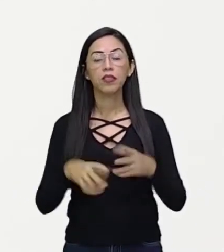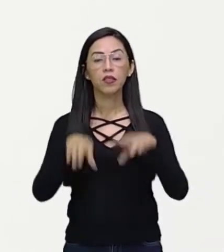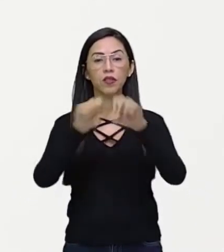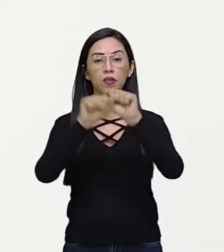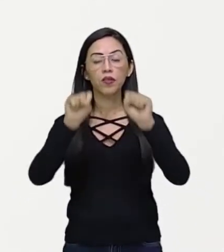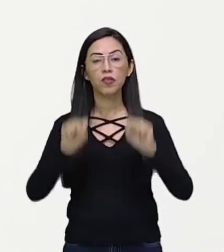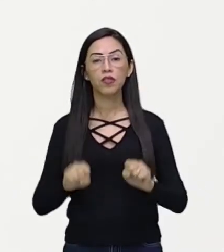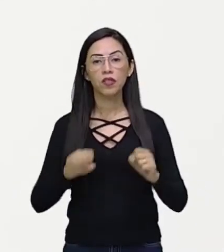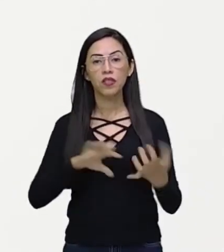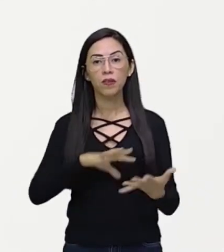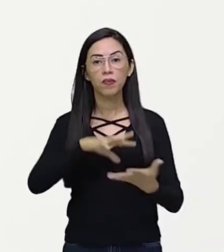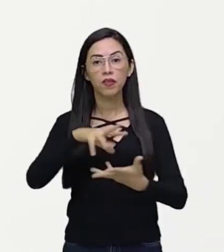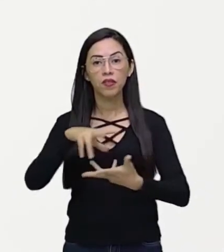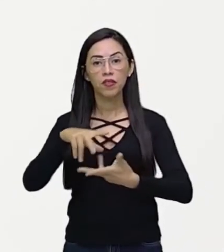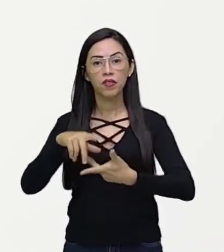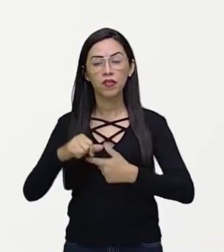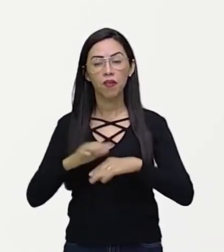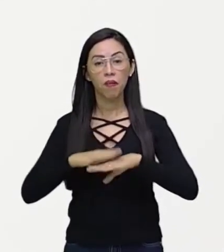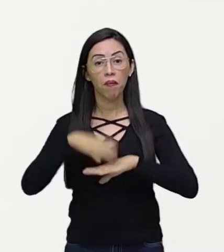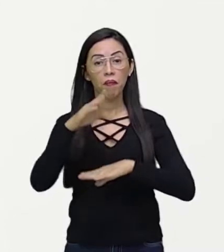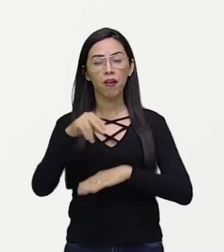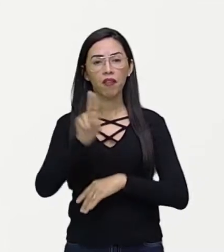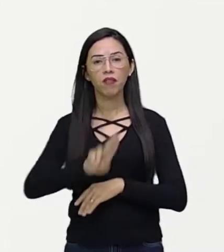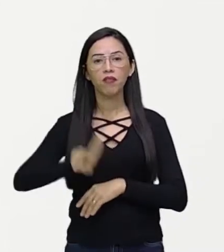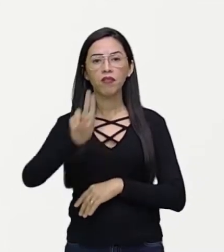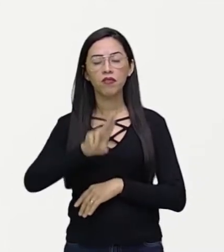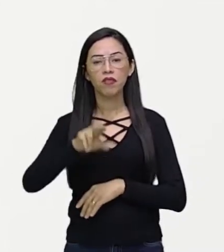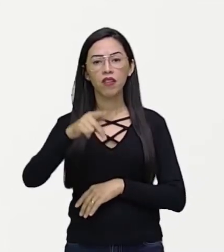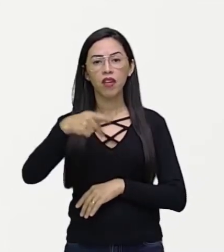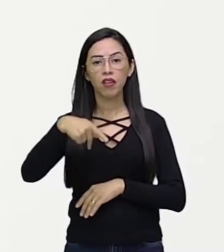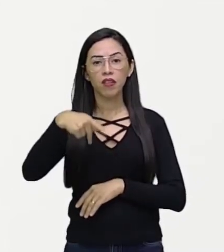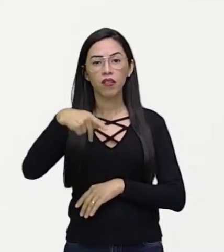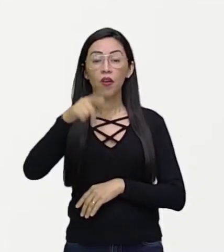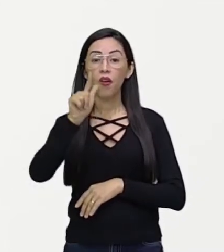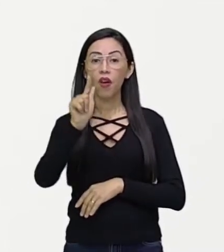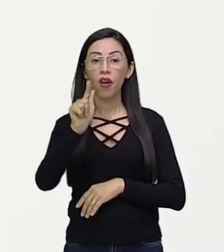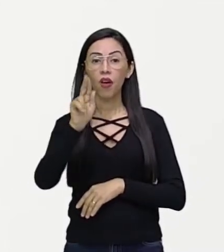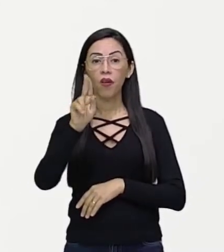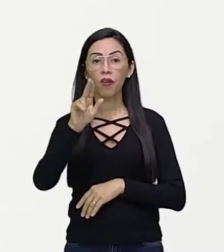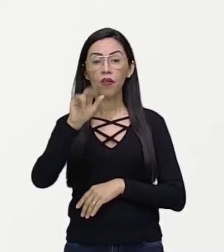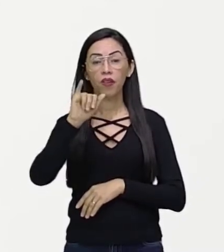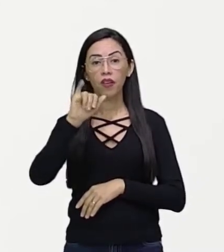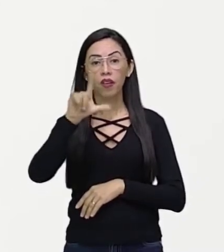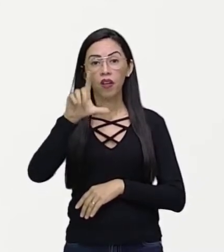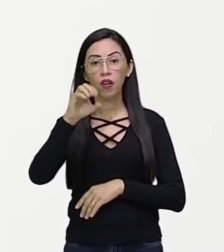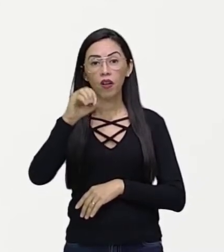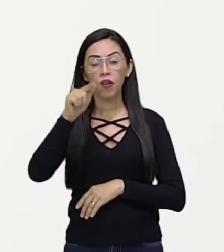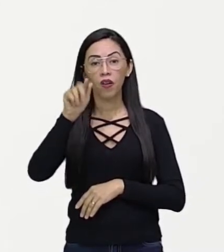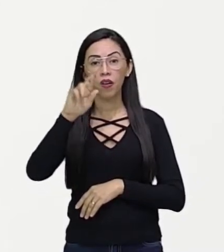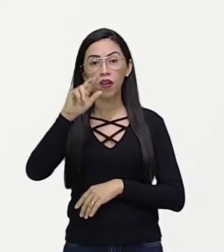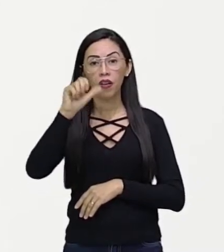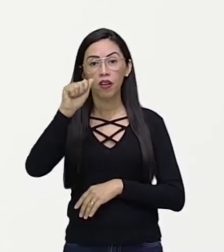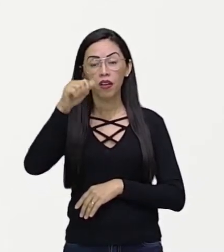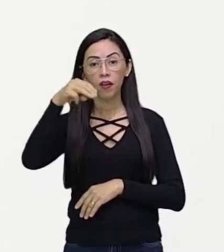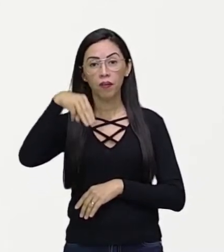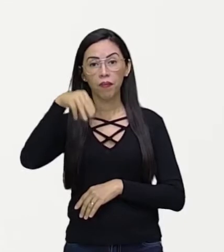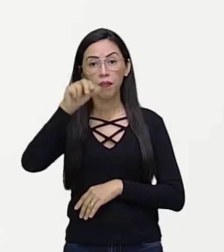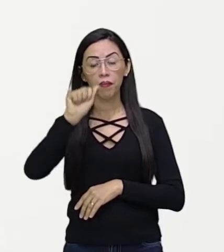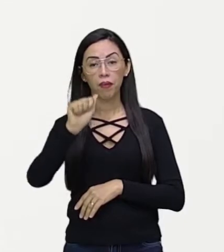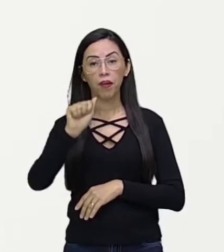de a unidade padrão de massa no Sistema Internacional de Unidades ser o quilograma, é o grama que